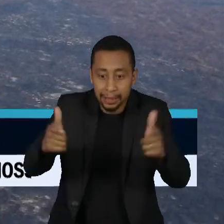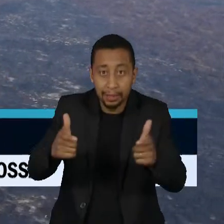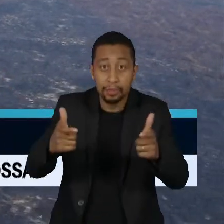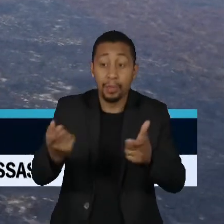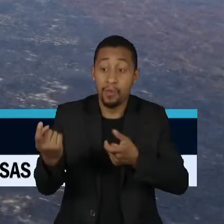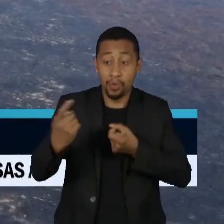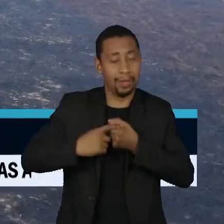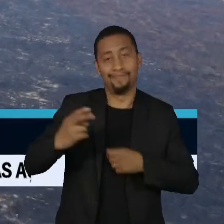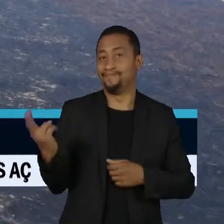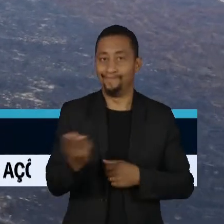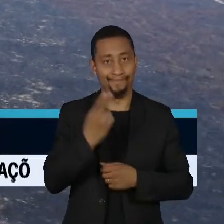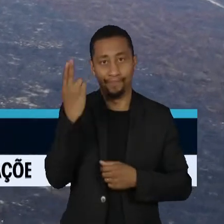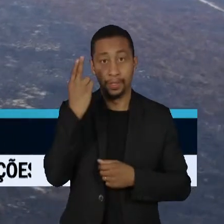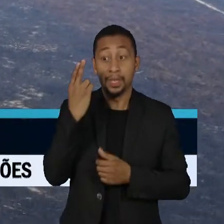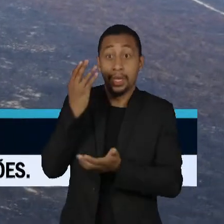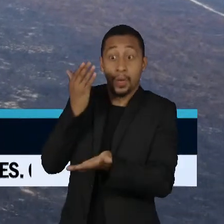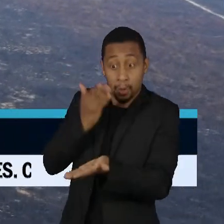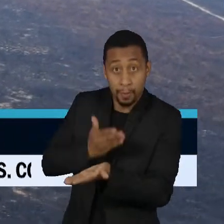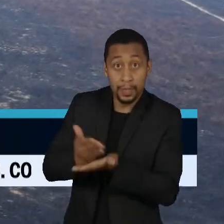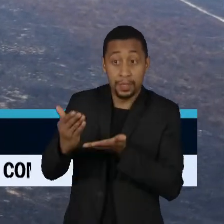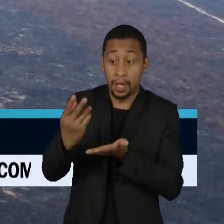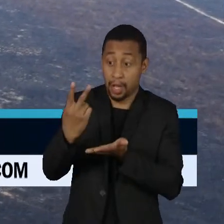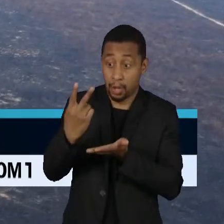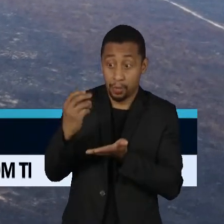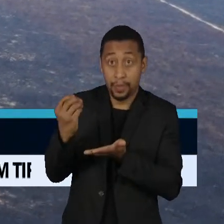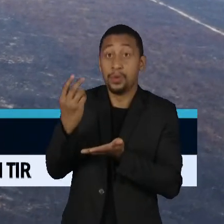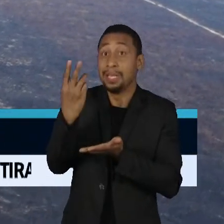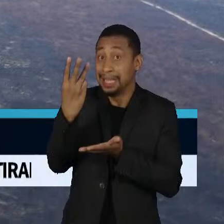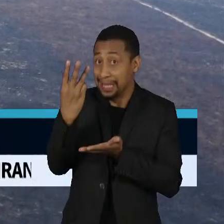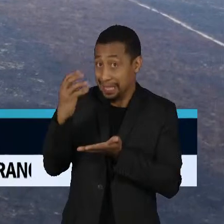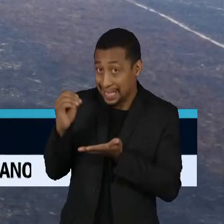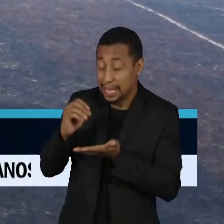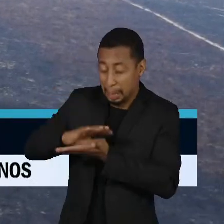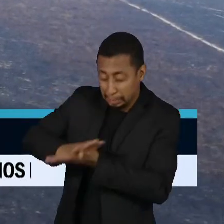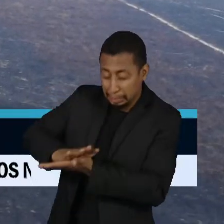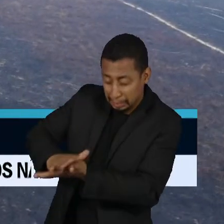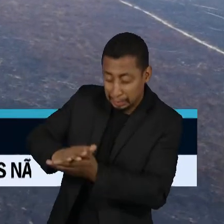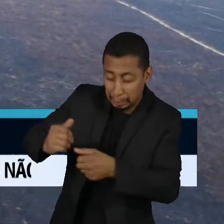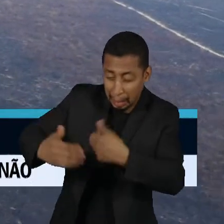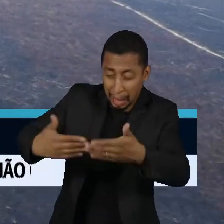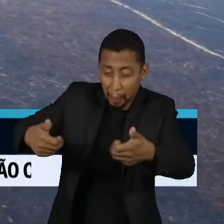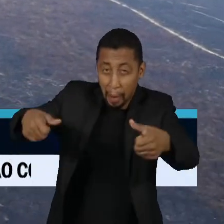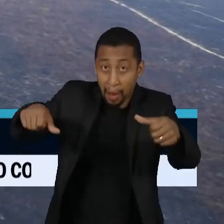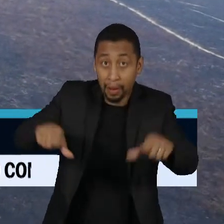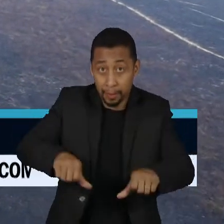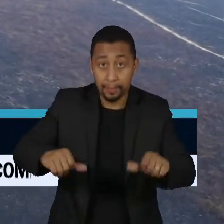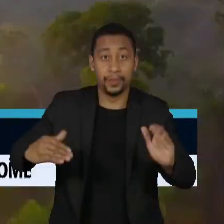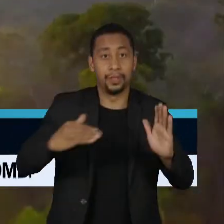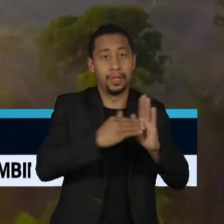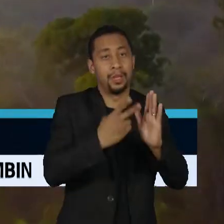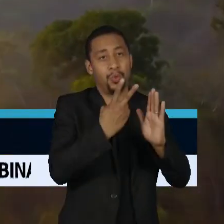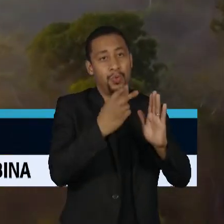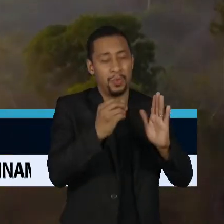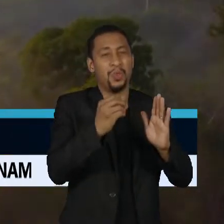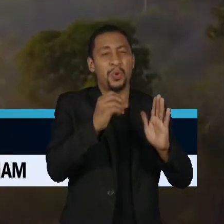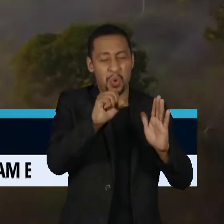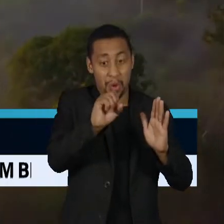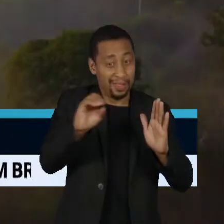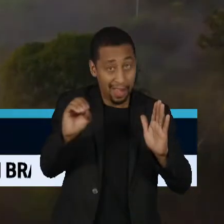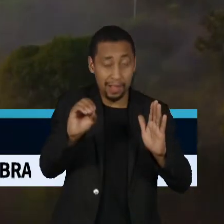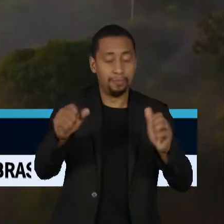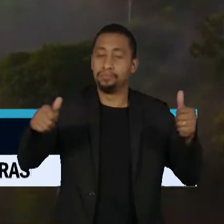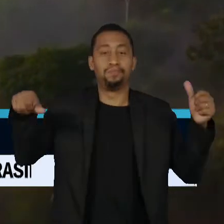savanização começar em 2030, pode terminar em 2080 com a mudança total da paisagem da floresta, que deixaria de